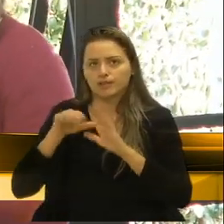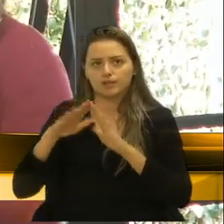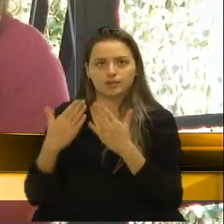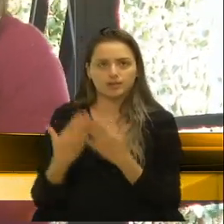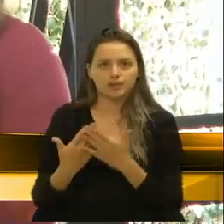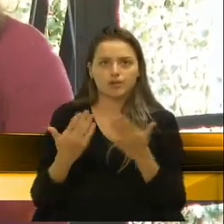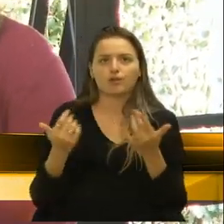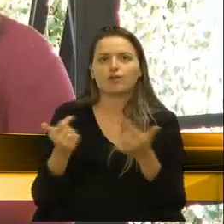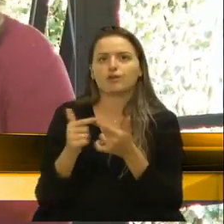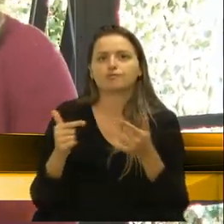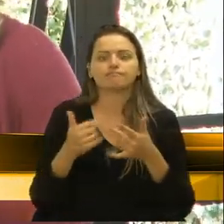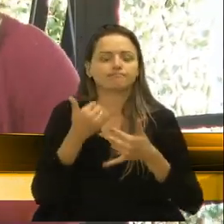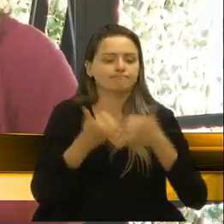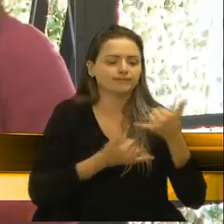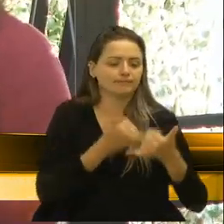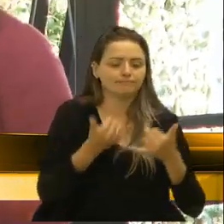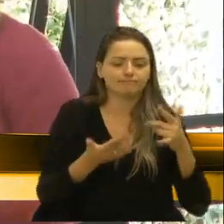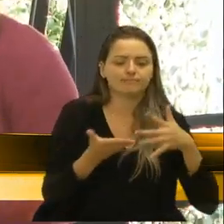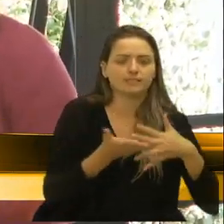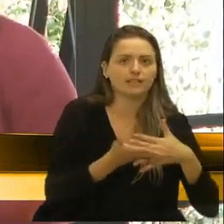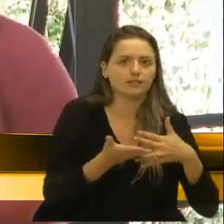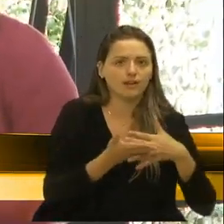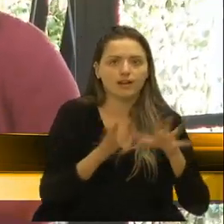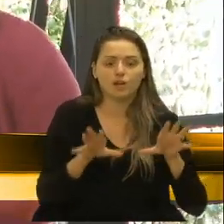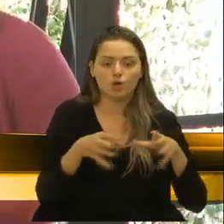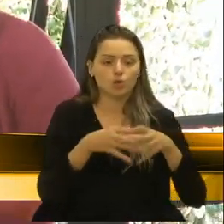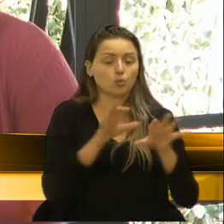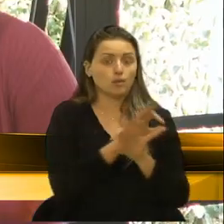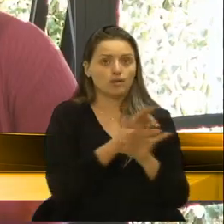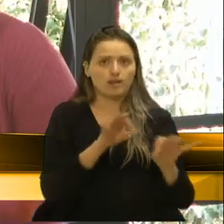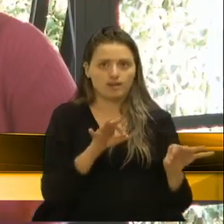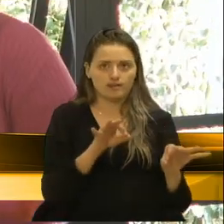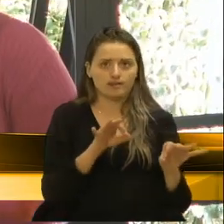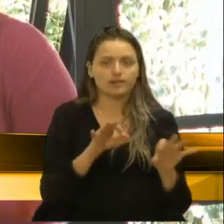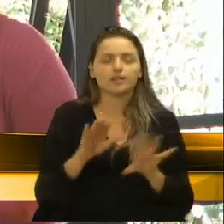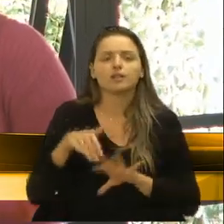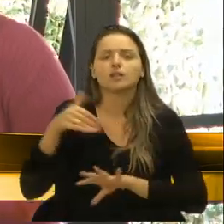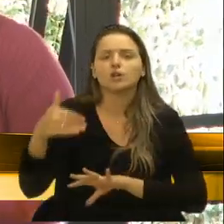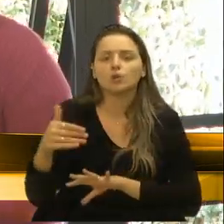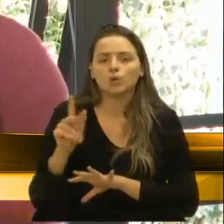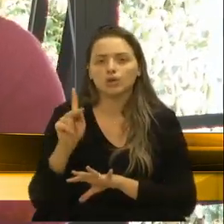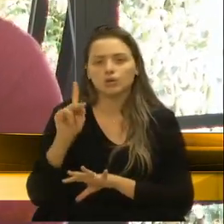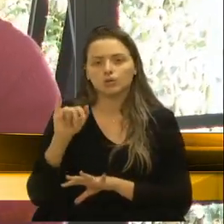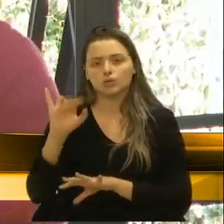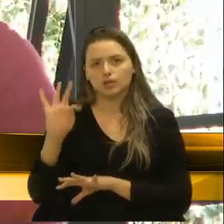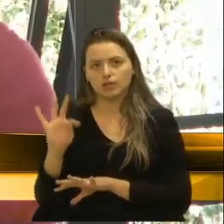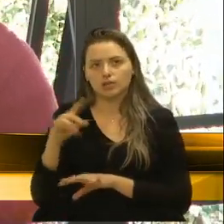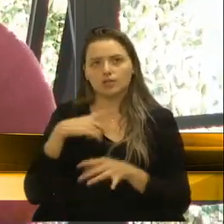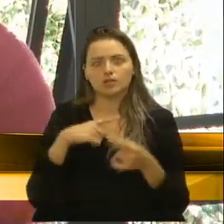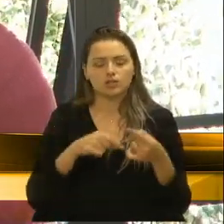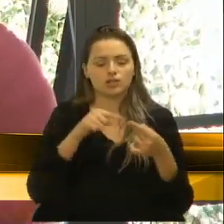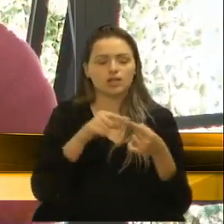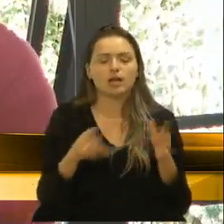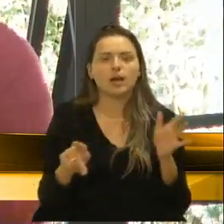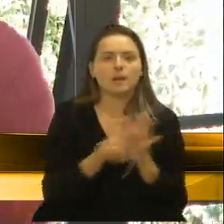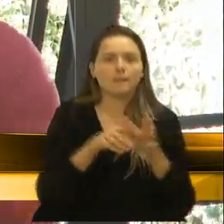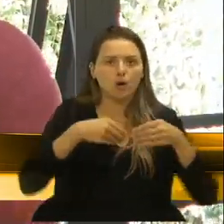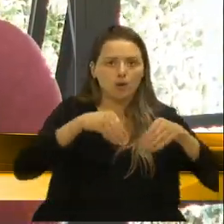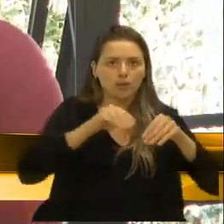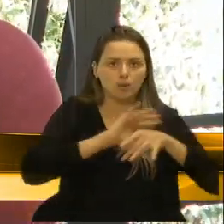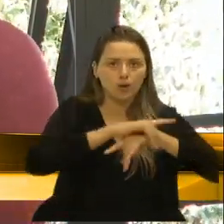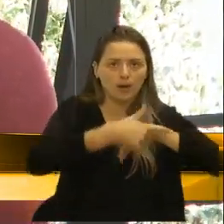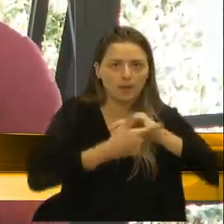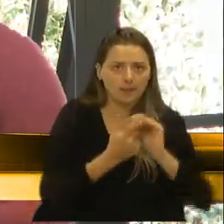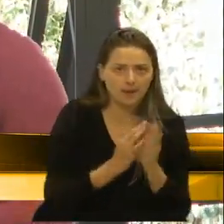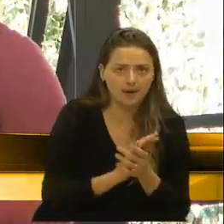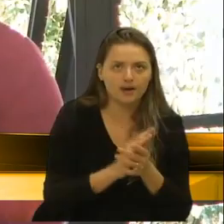educação física, recreio, não tinha nada coletivo. E, quando esse kit, cada um tinha a sua toalha de mão, né, a